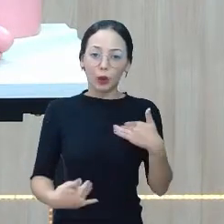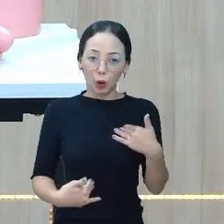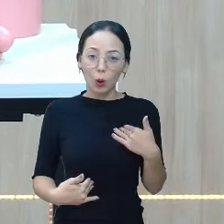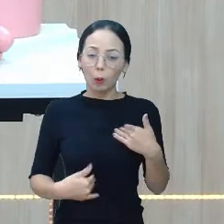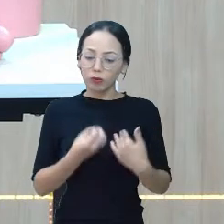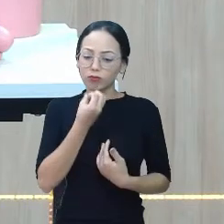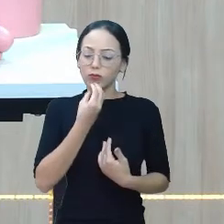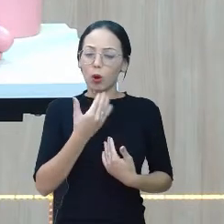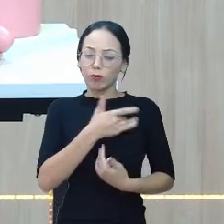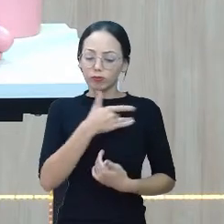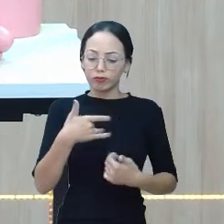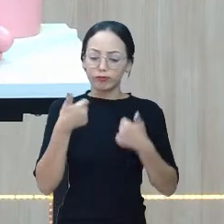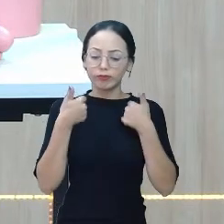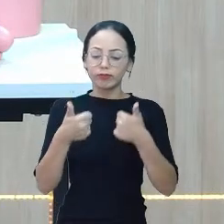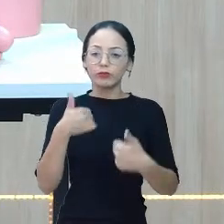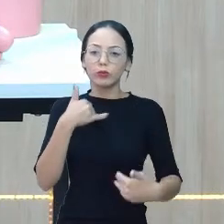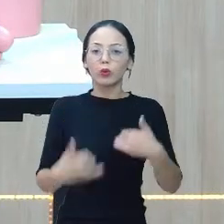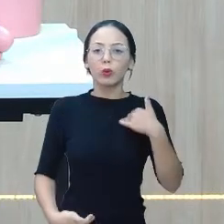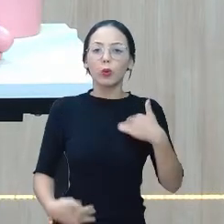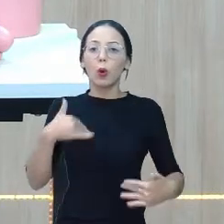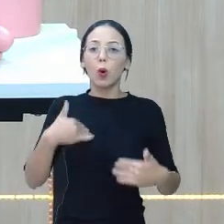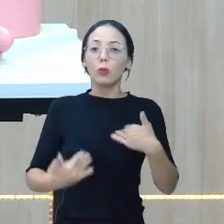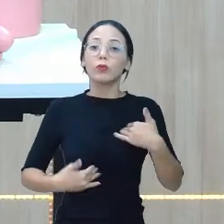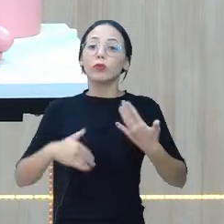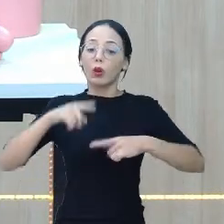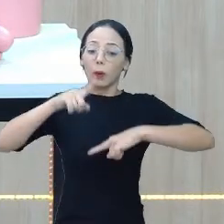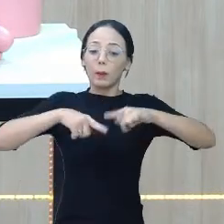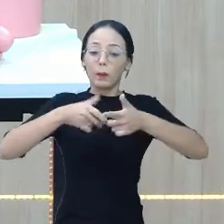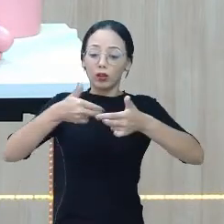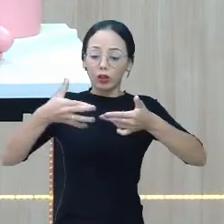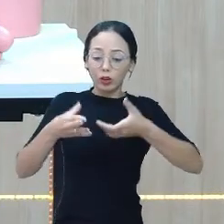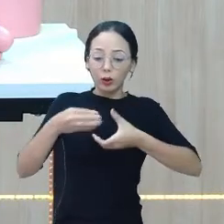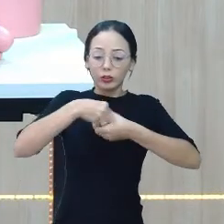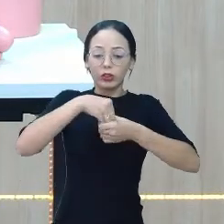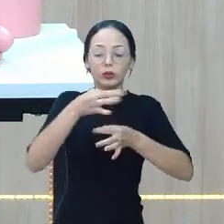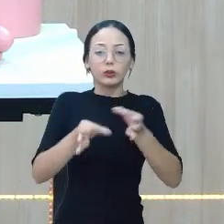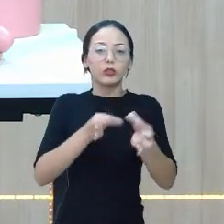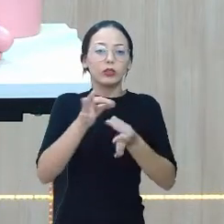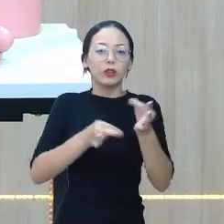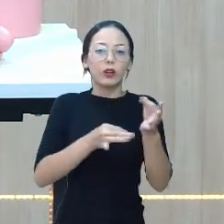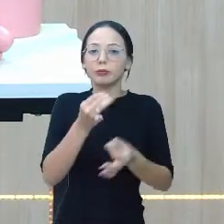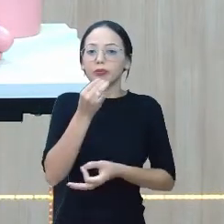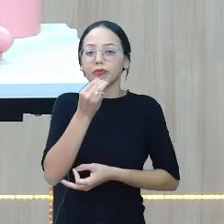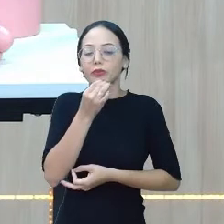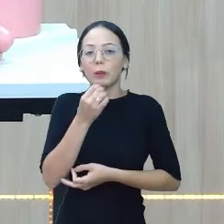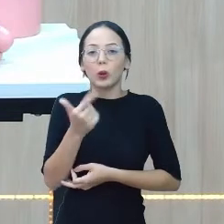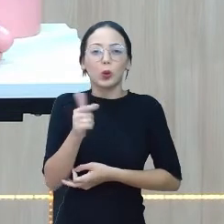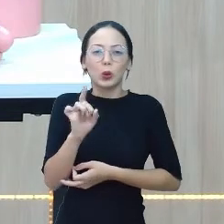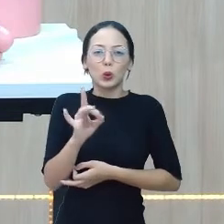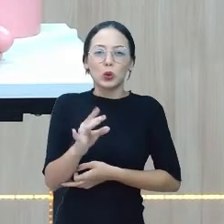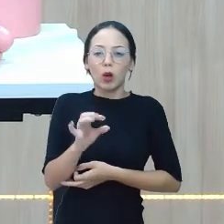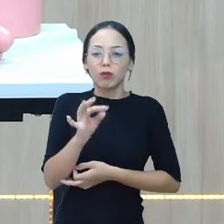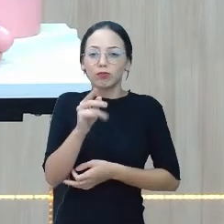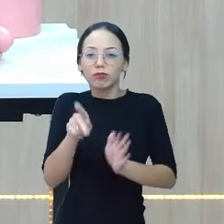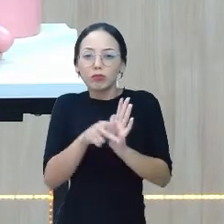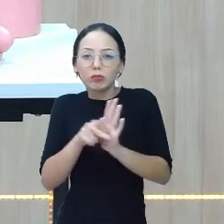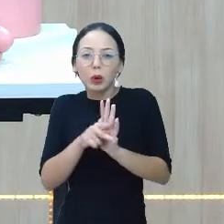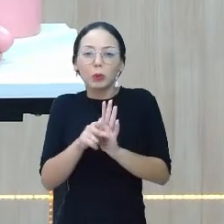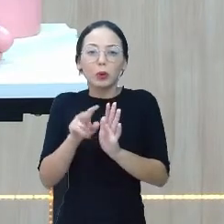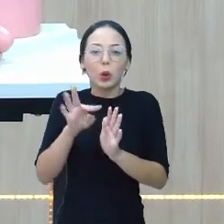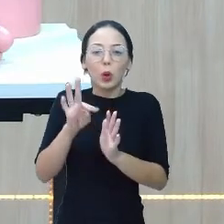bom funcionamento do corpo. Então, essa substância intercelular, eu não tenho apenas substâncias tóxicas, eu tenho